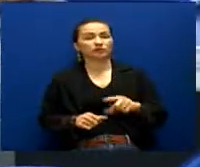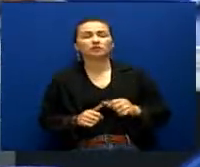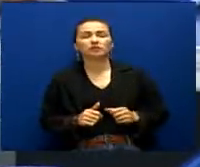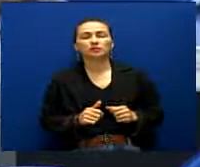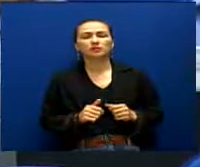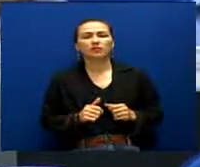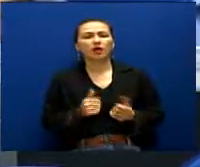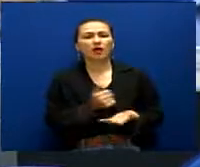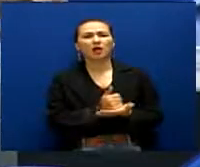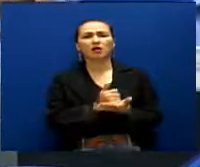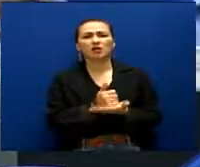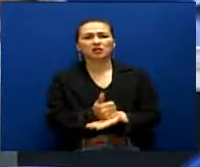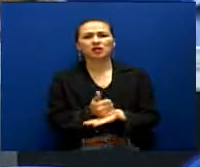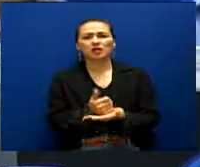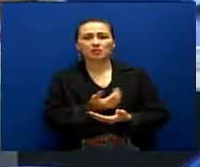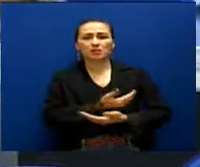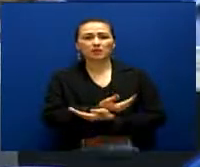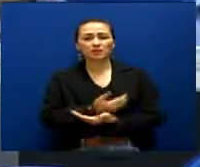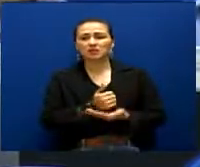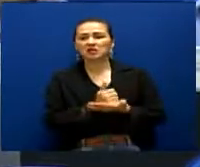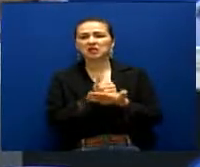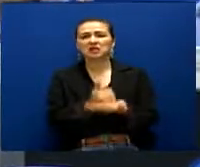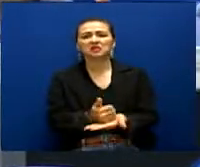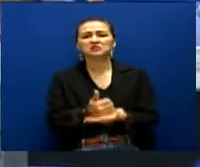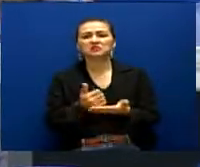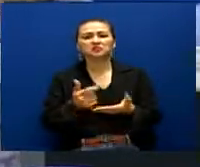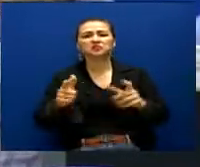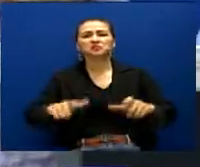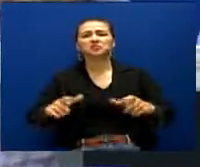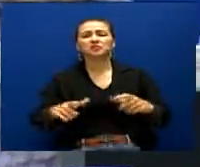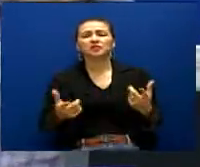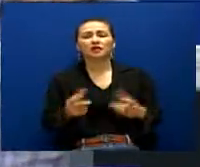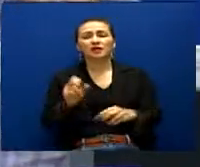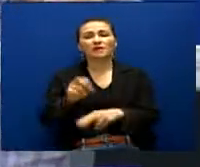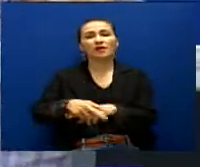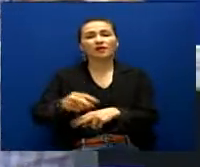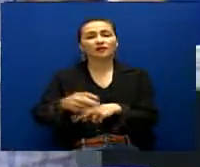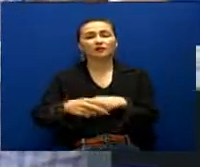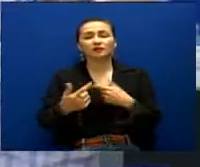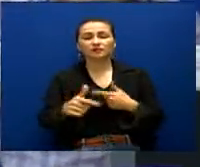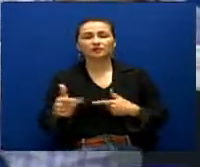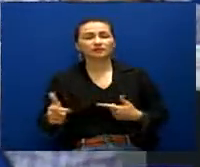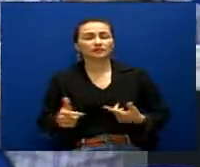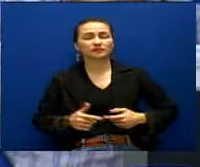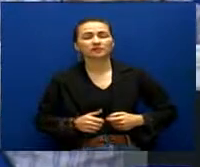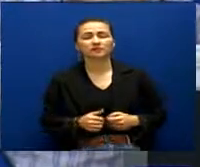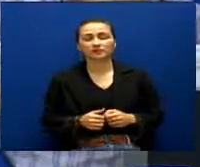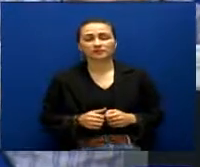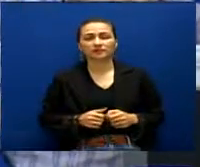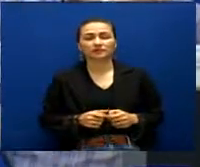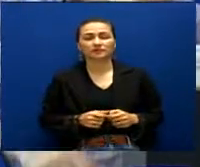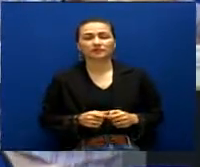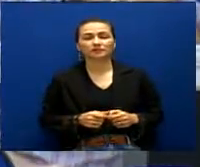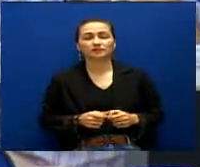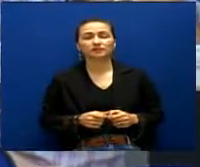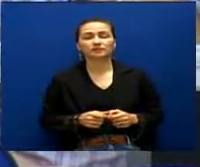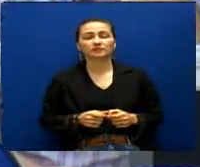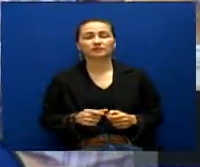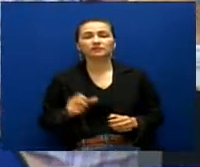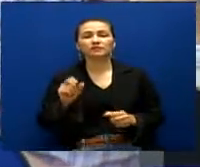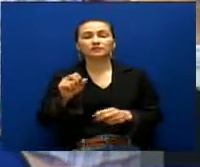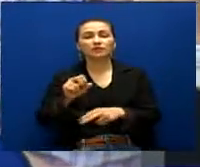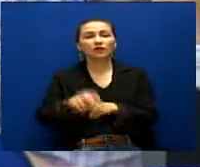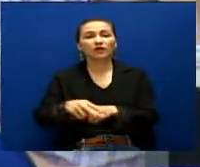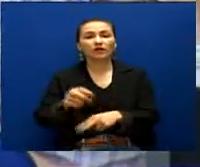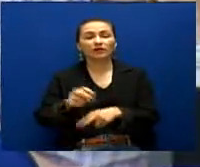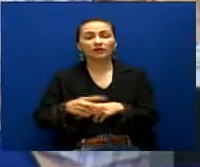tem um planejamento, né, de construção de mais vagas? Nós já temos uma falta de vagas em torno de 7 mil,